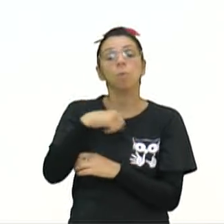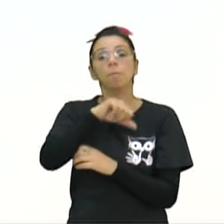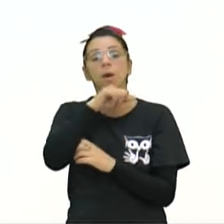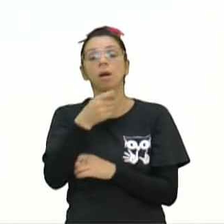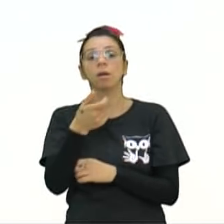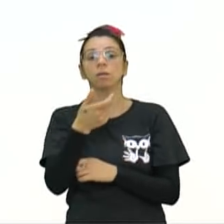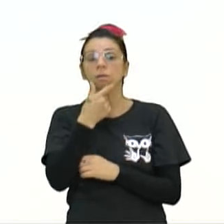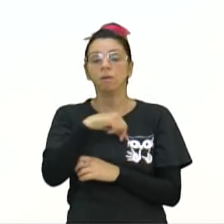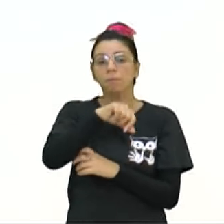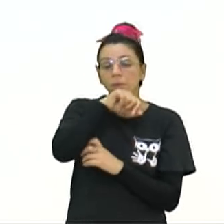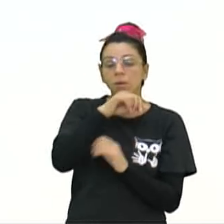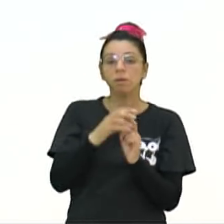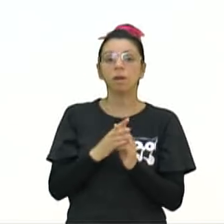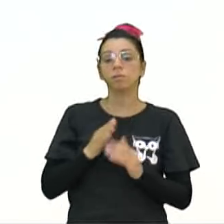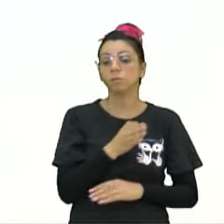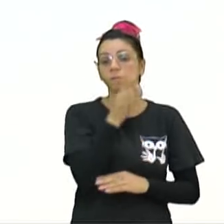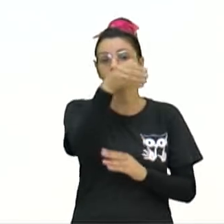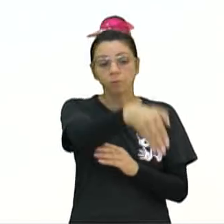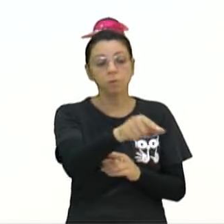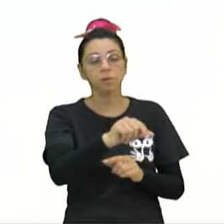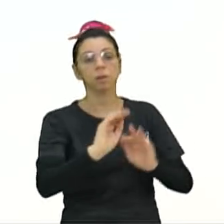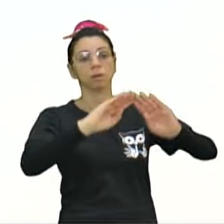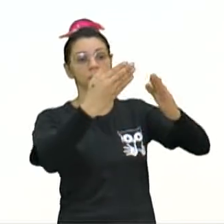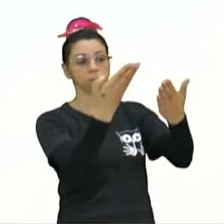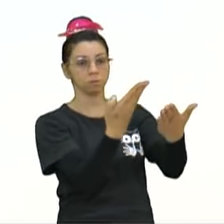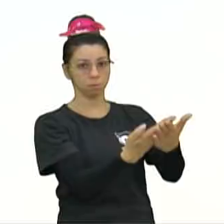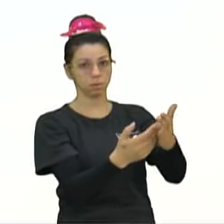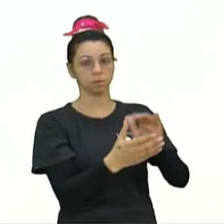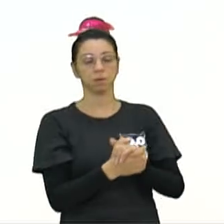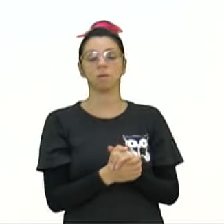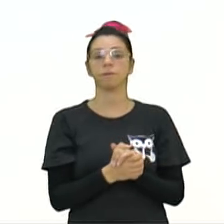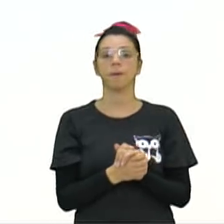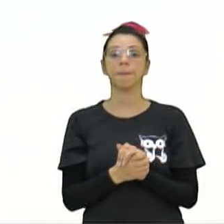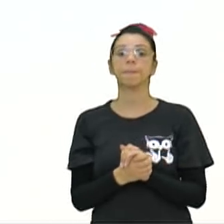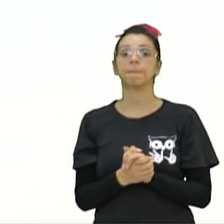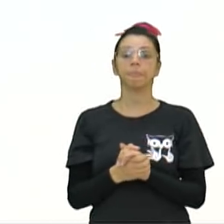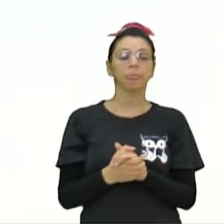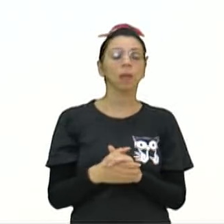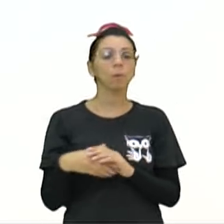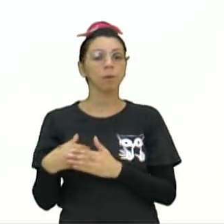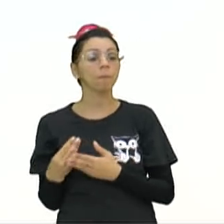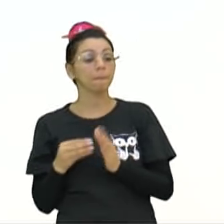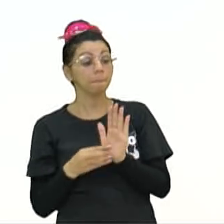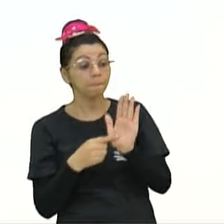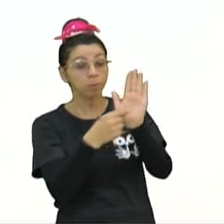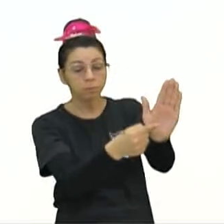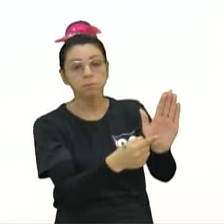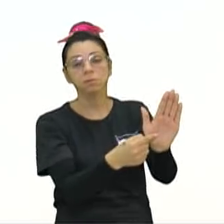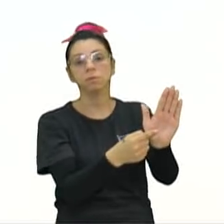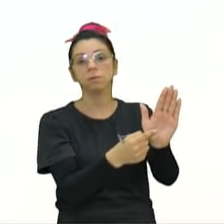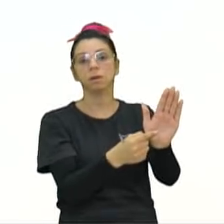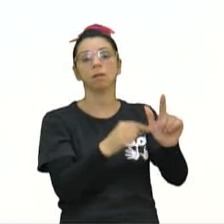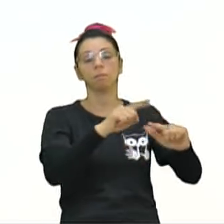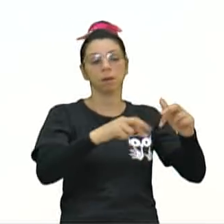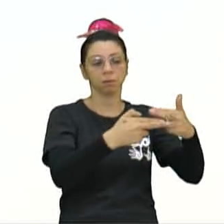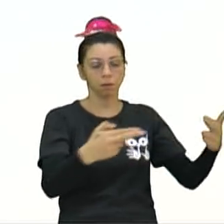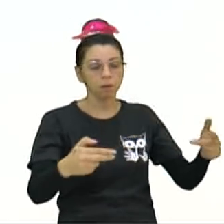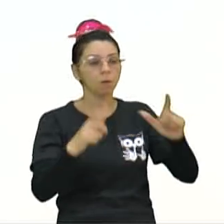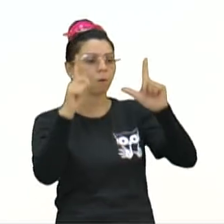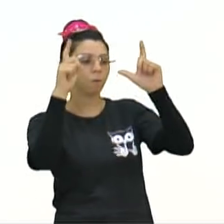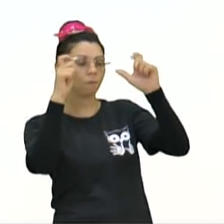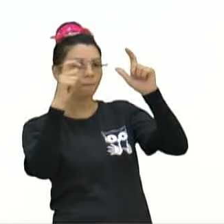colégio. Nós selecionamos todo o material que estava sendo veiculado na comunidade, que eram fotos minhas